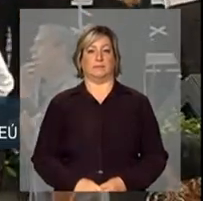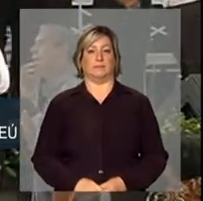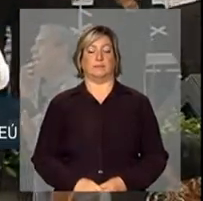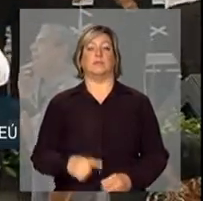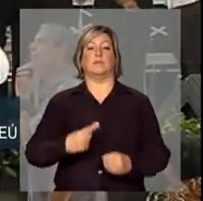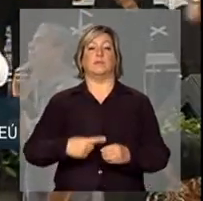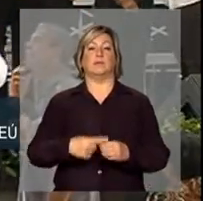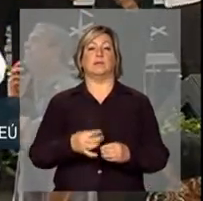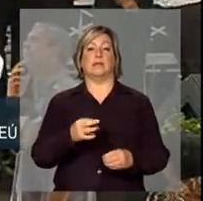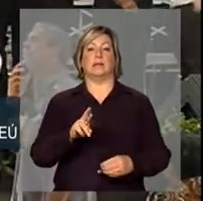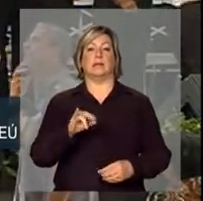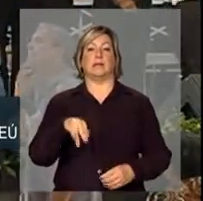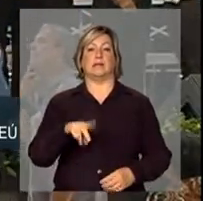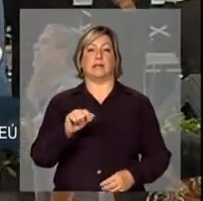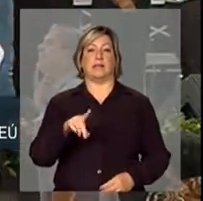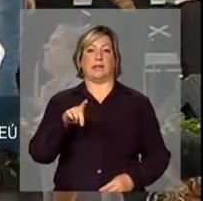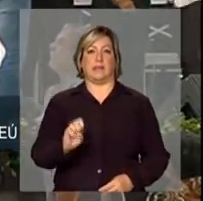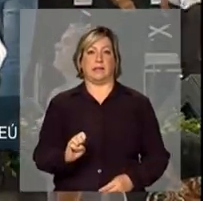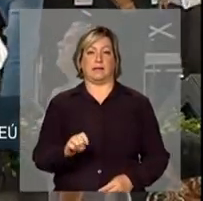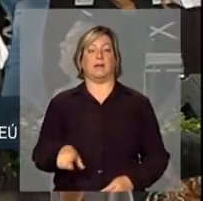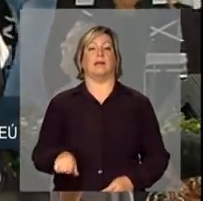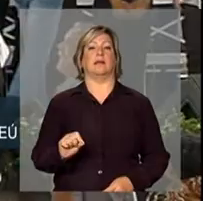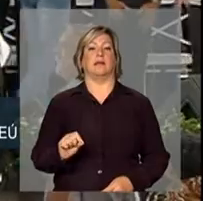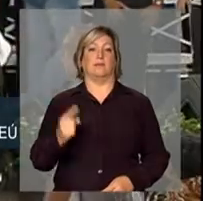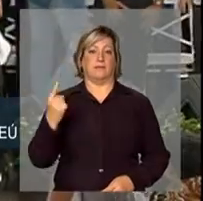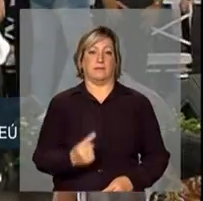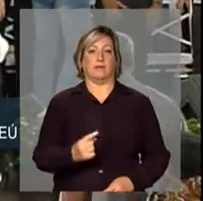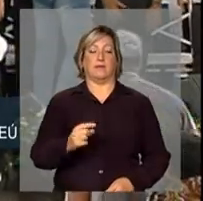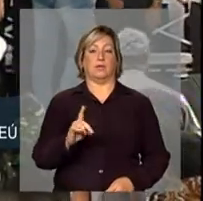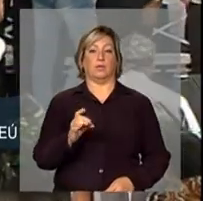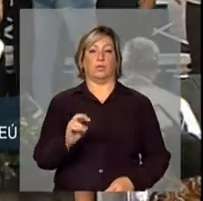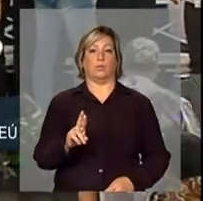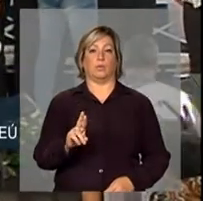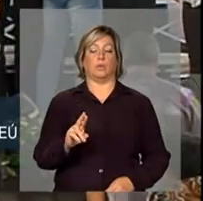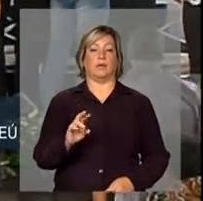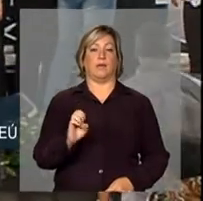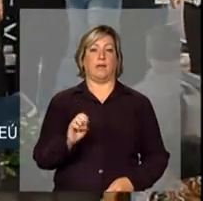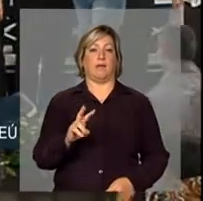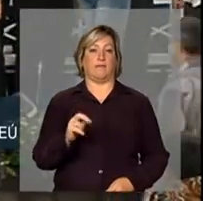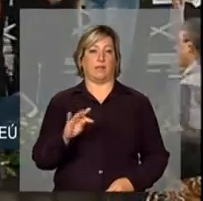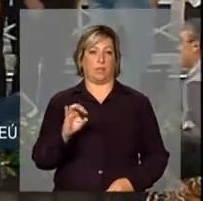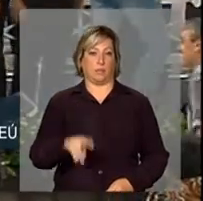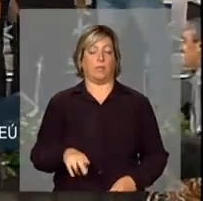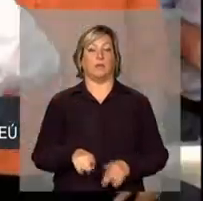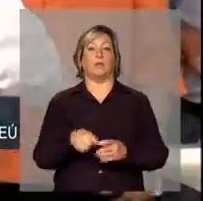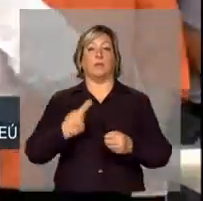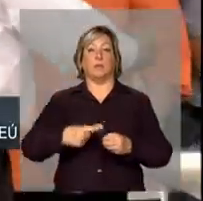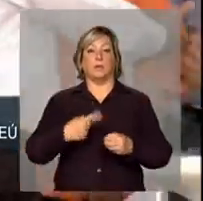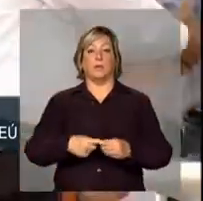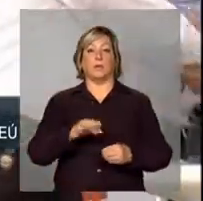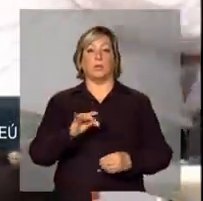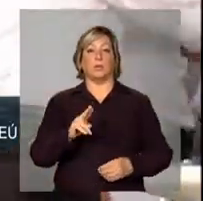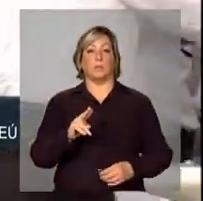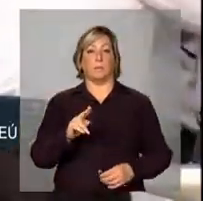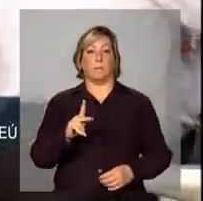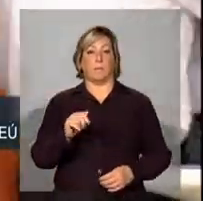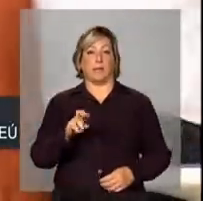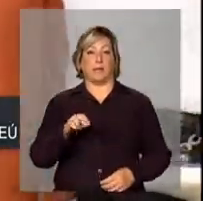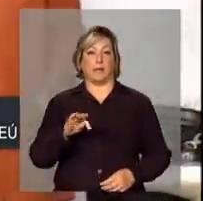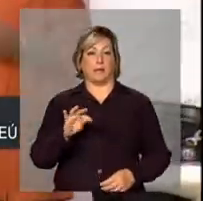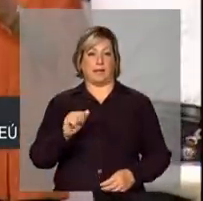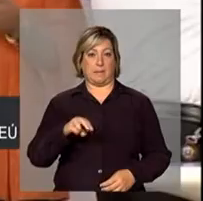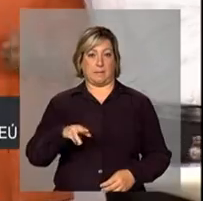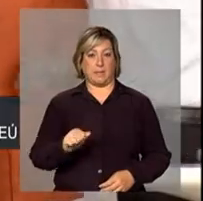De Trindade, Dr. Everton. E do Tuparetama, Deva